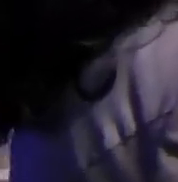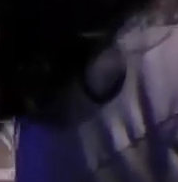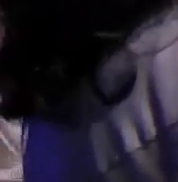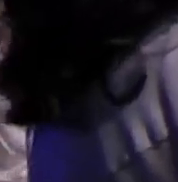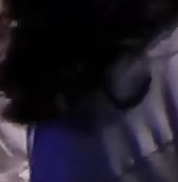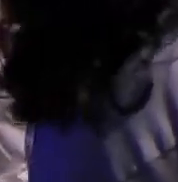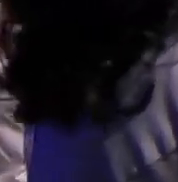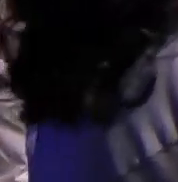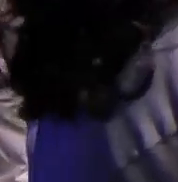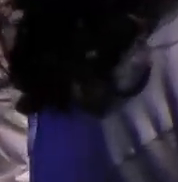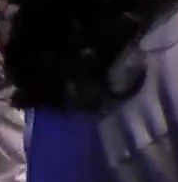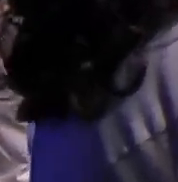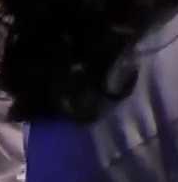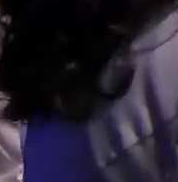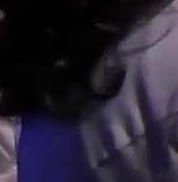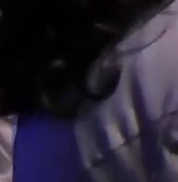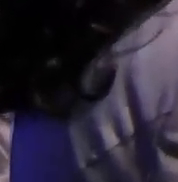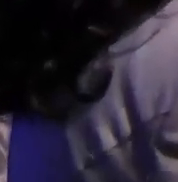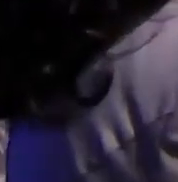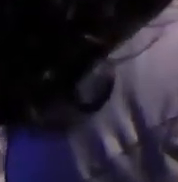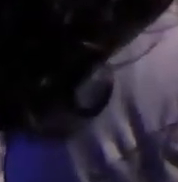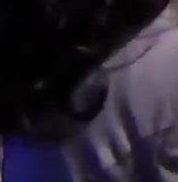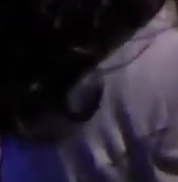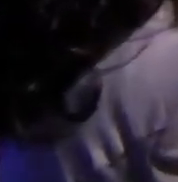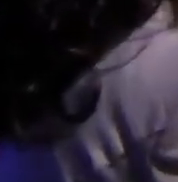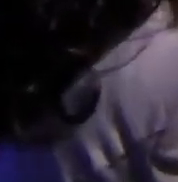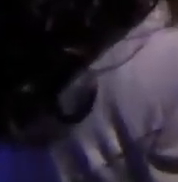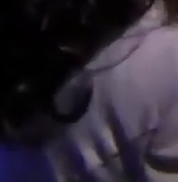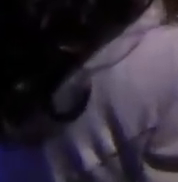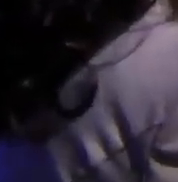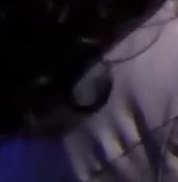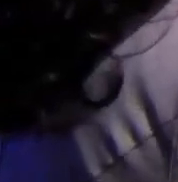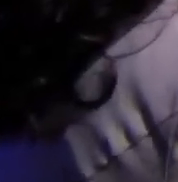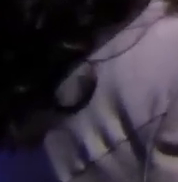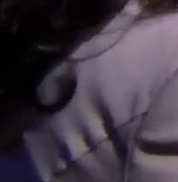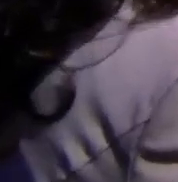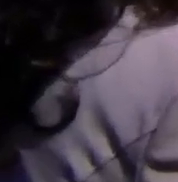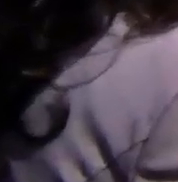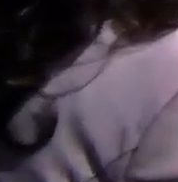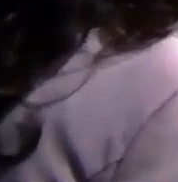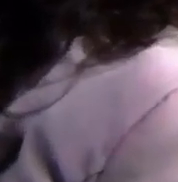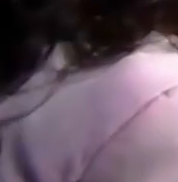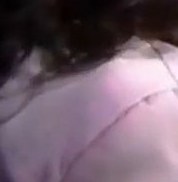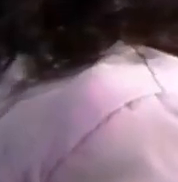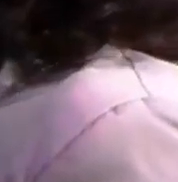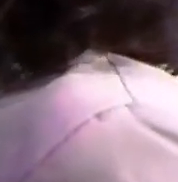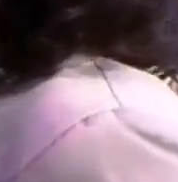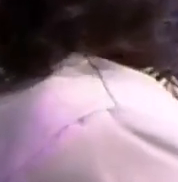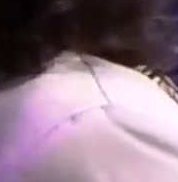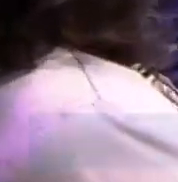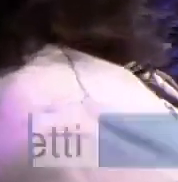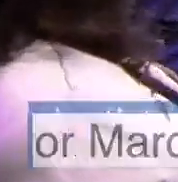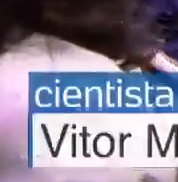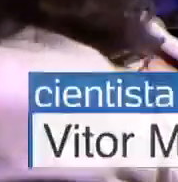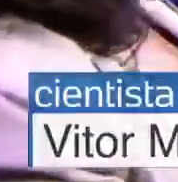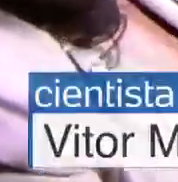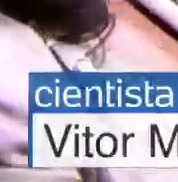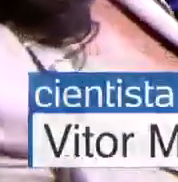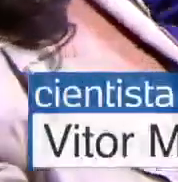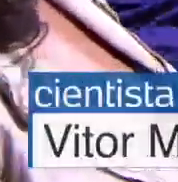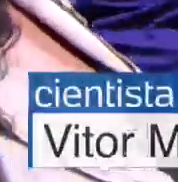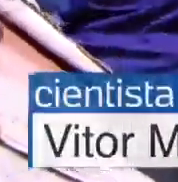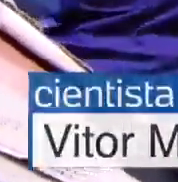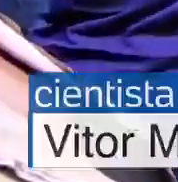tão fortemente nesse debate de hoje, né? Você vê que da parte dos candidatos o tema sequer